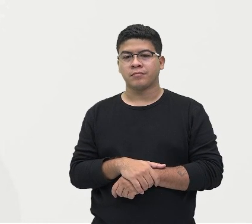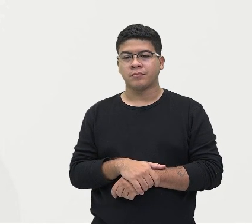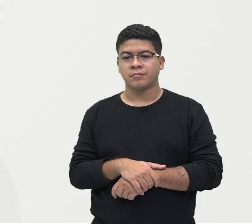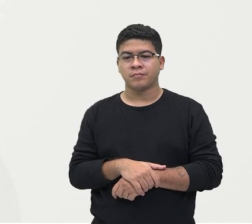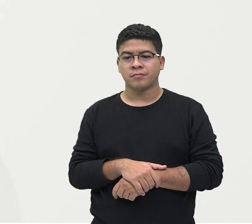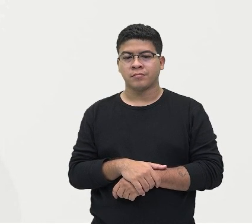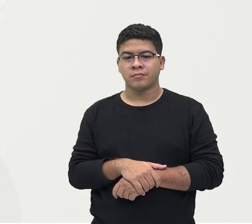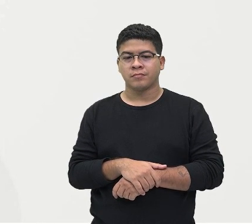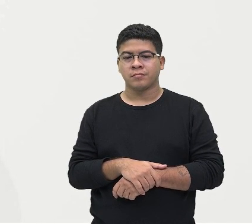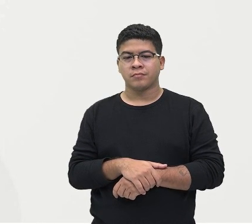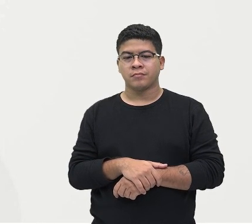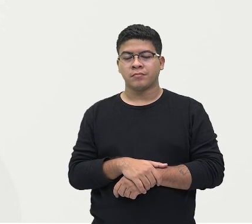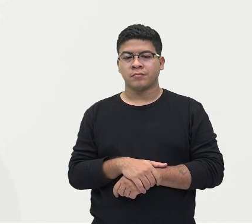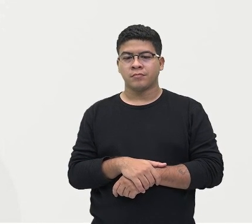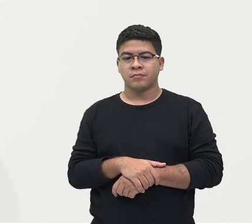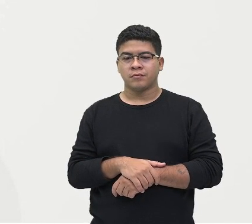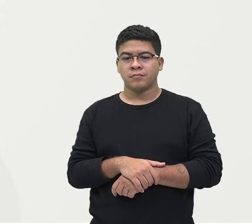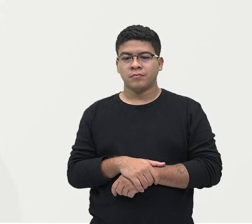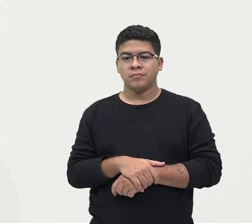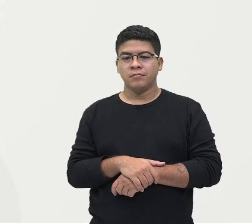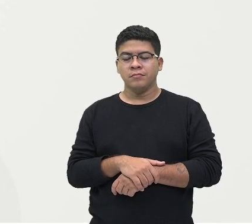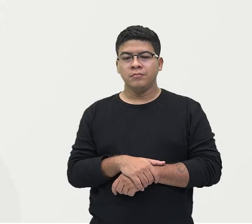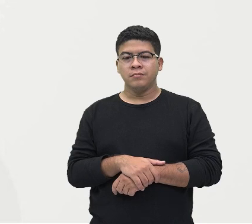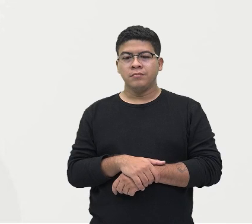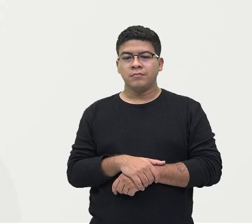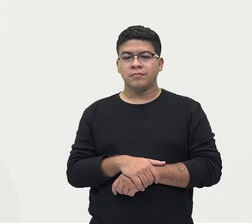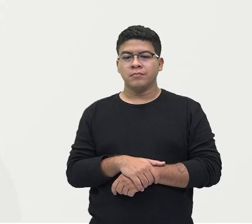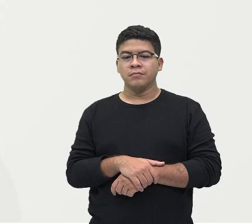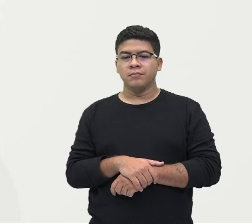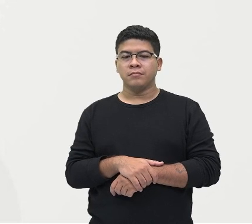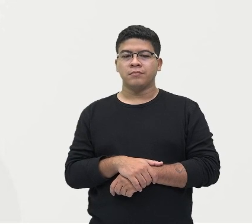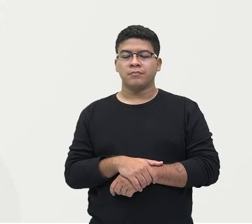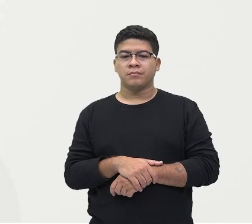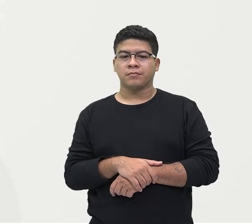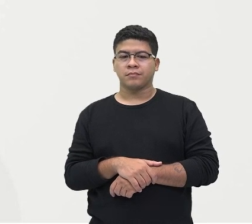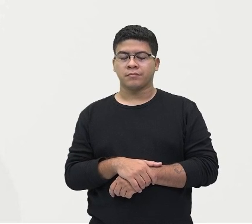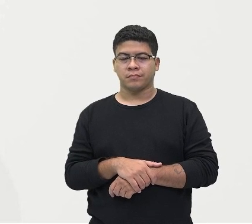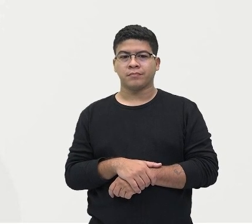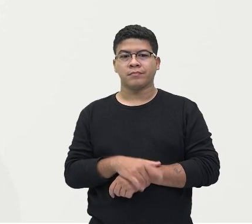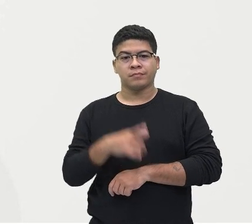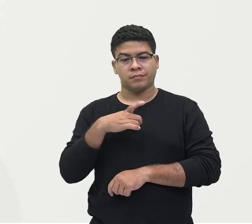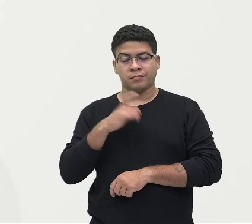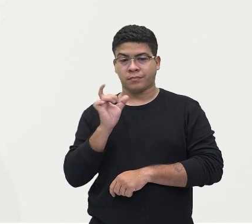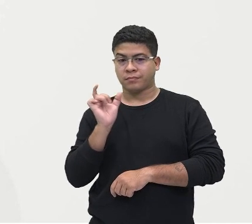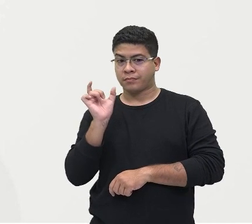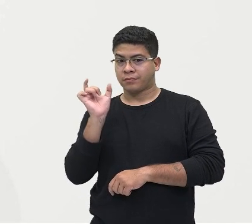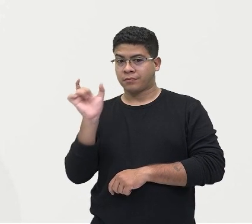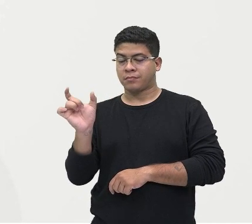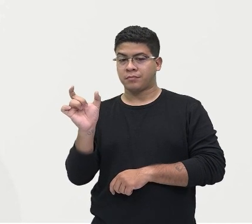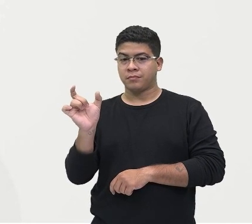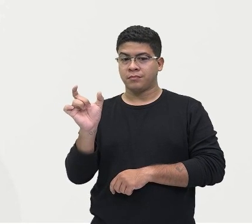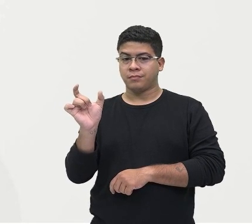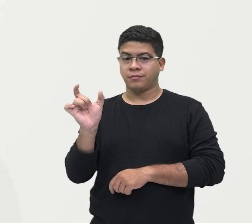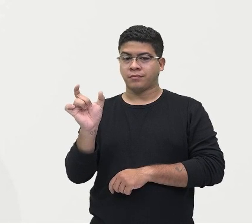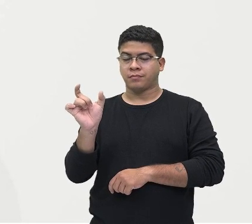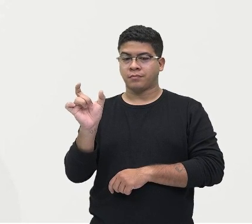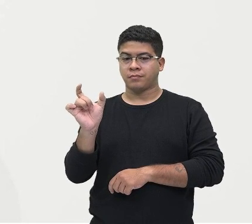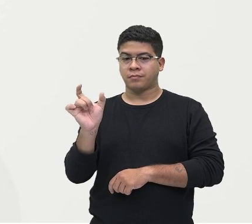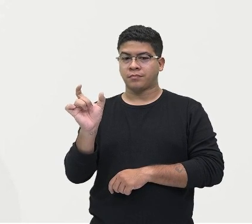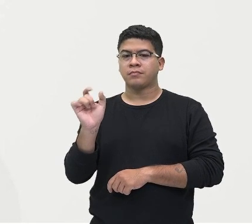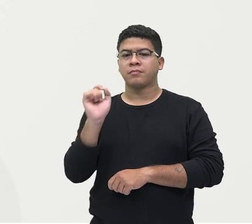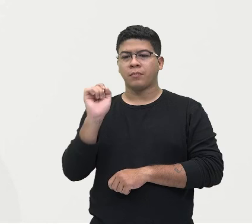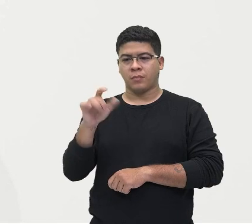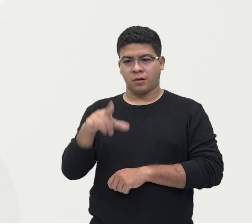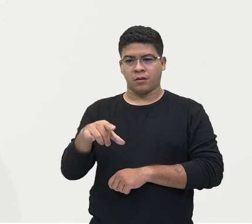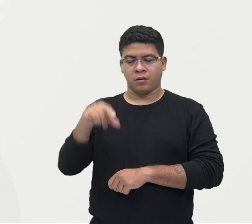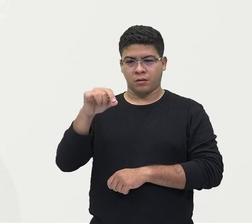avoid accidents. Então aí nós temos, olha, posso marcar rimas também, né, como cognata,